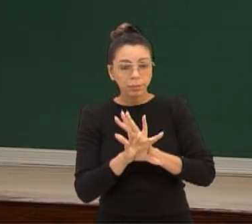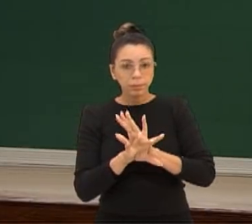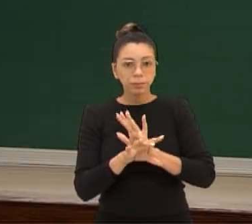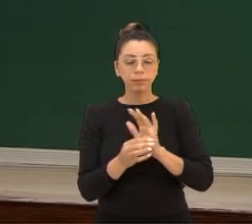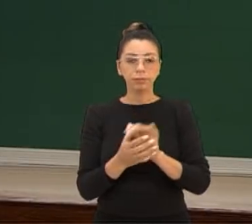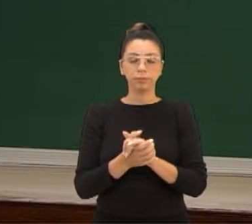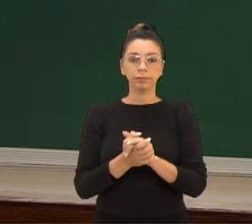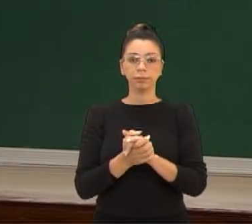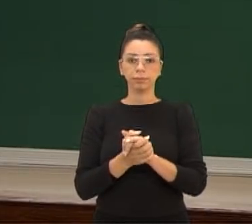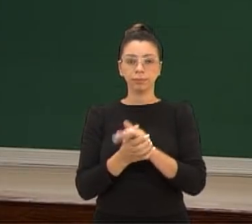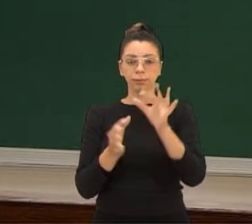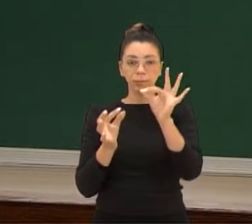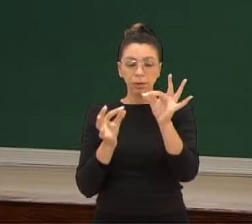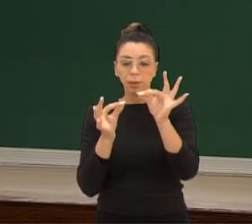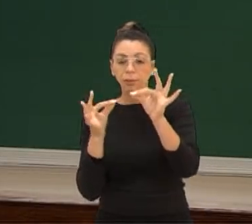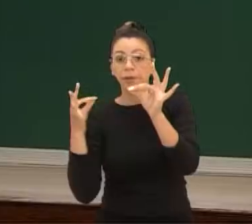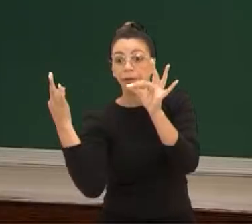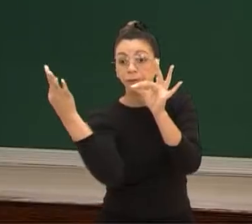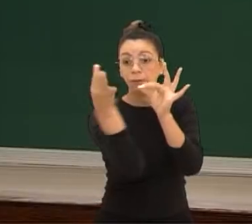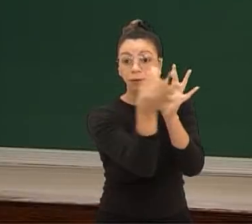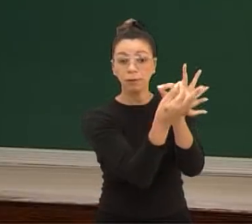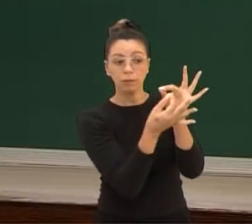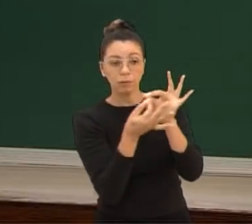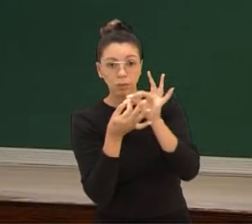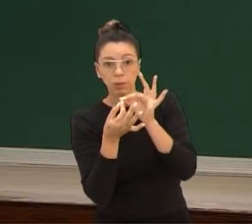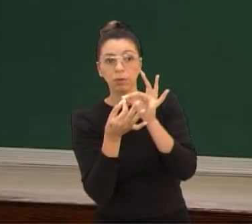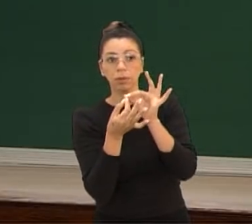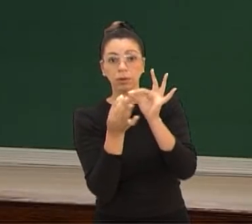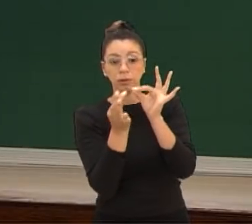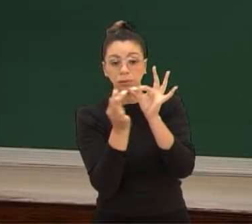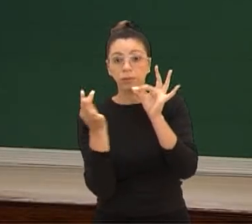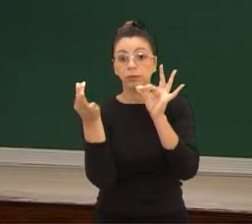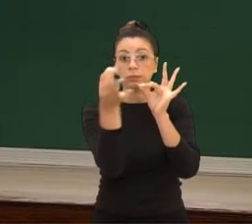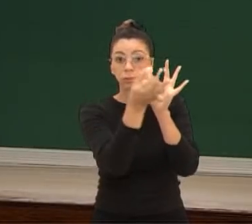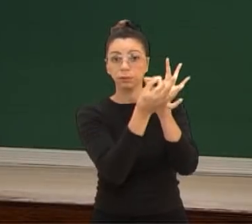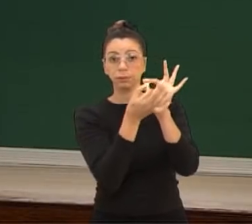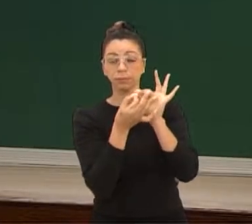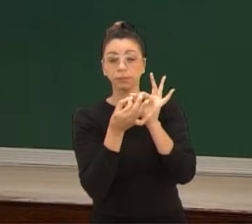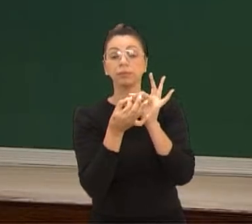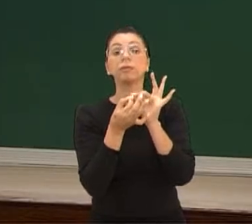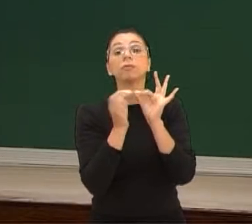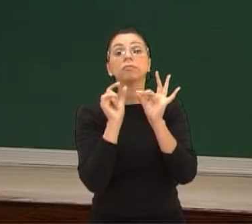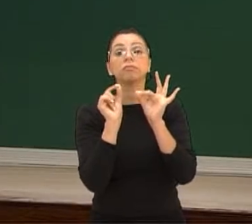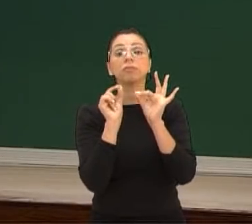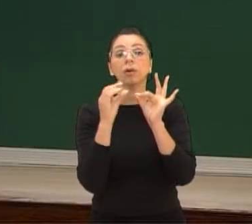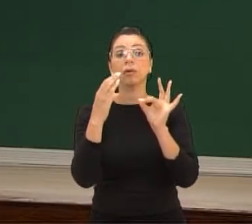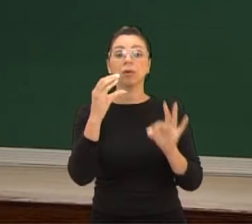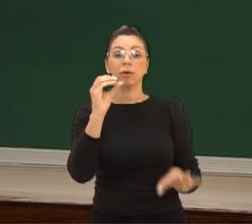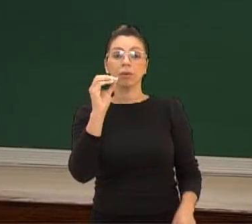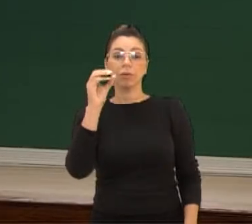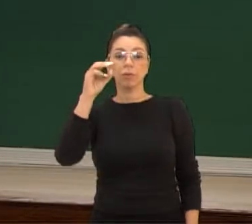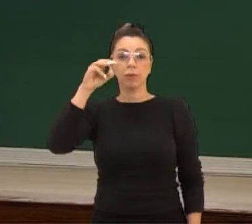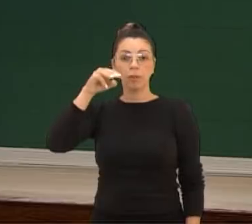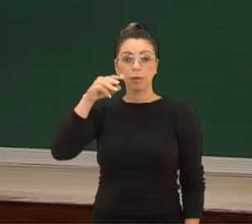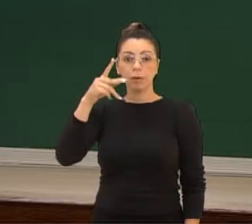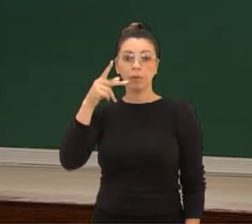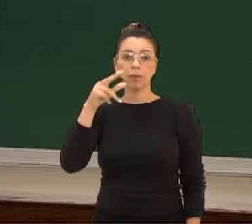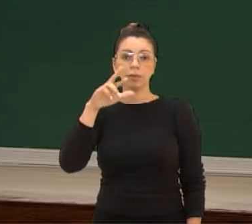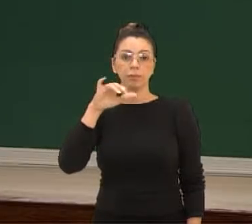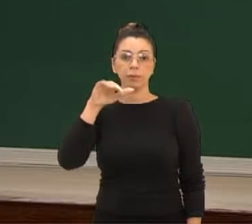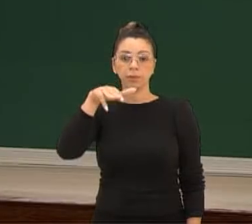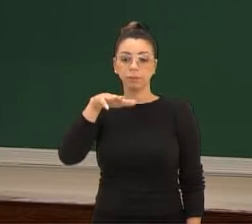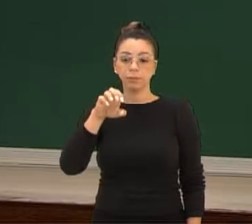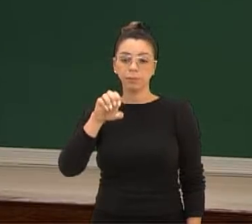que o que você passou o barbante, tá? No momento que você passou o barbante, você estava medindo o comprimento dessa